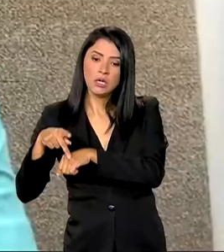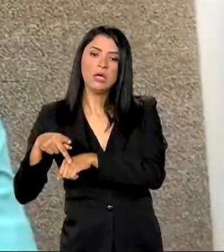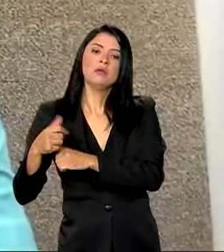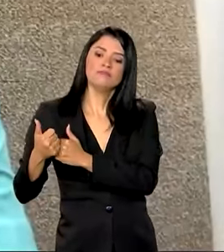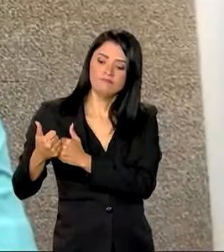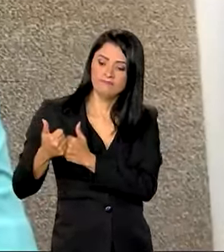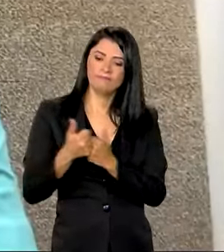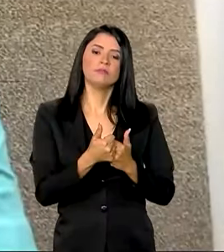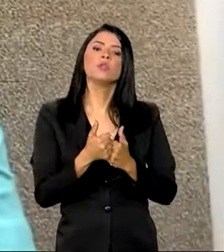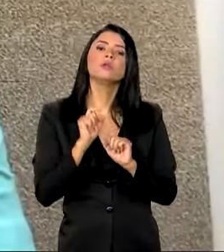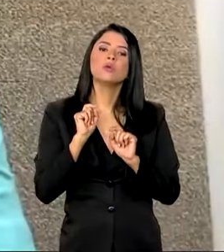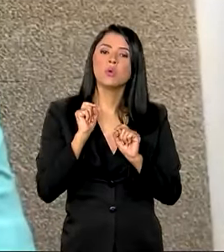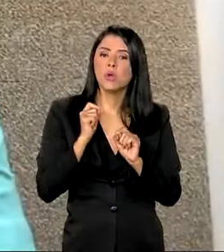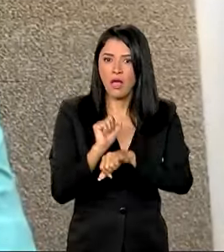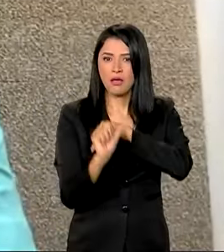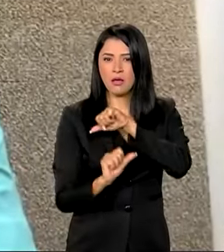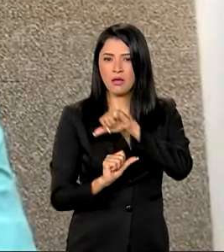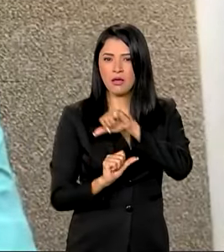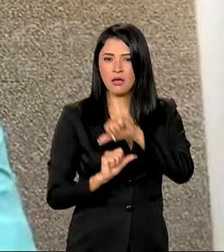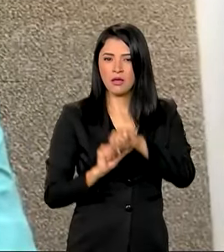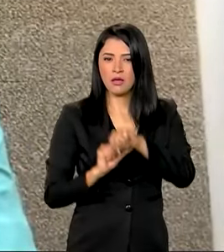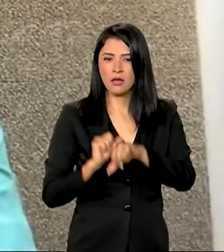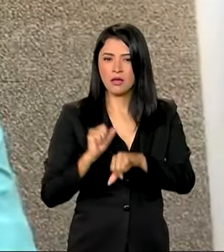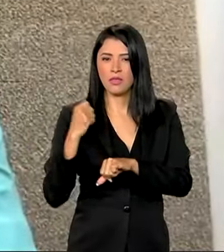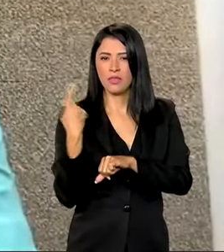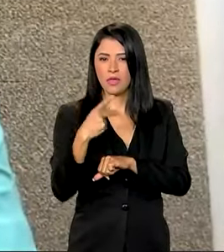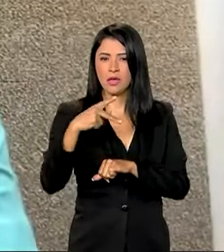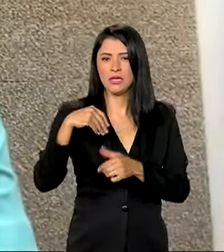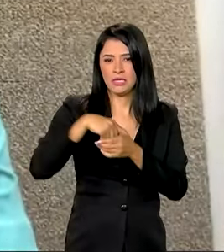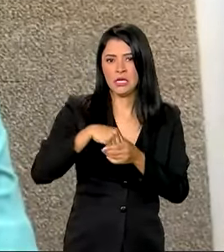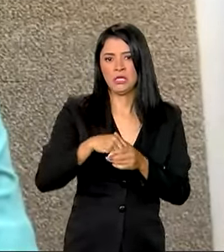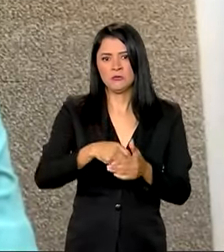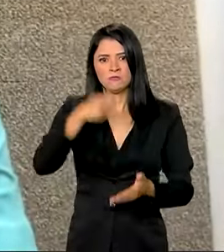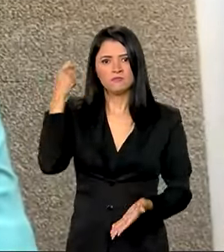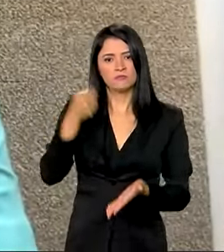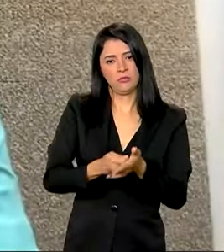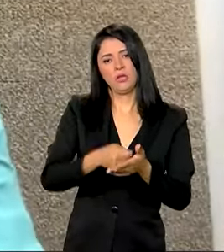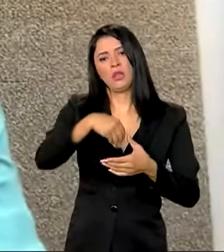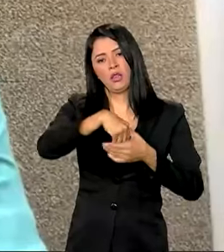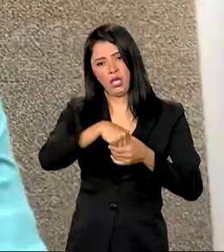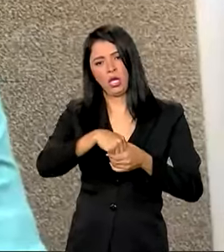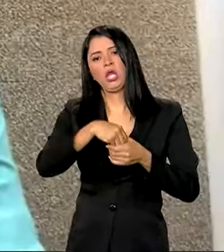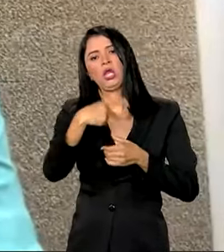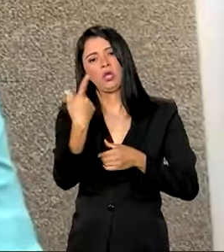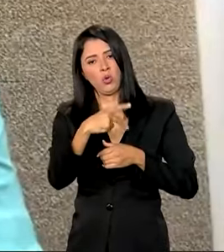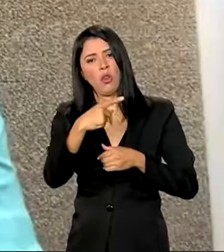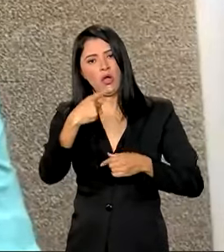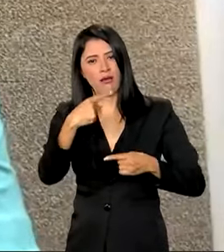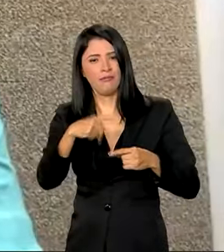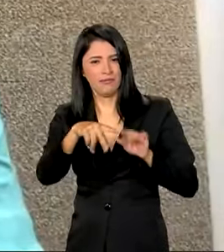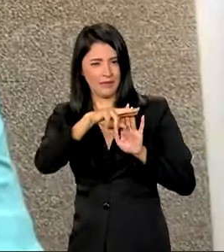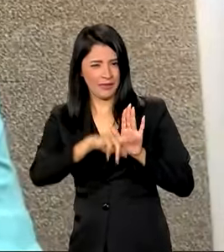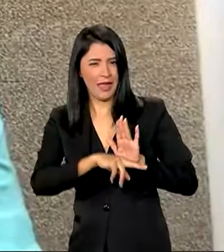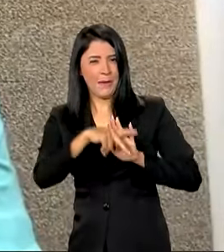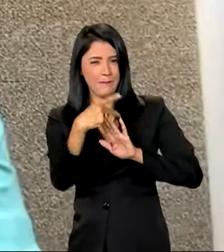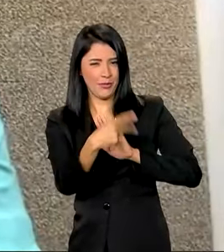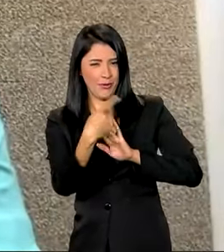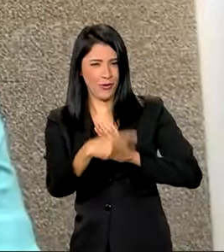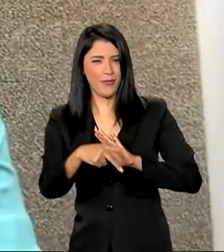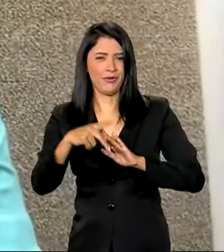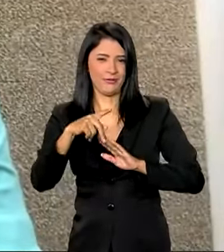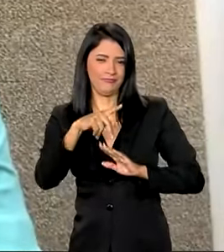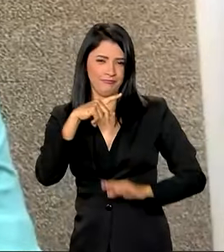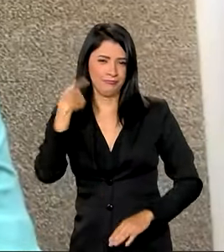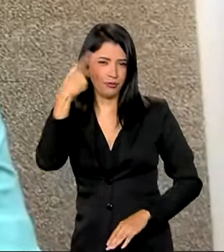né, enfim, qualquer tipo de mudança ditatorial no seu no regime político do país. E também a